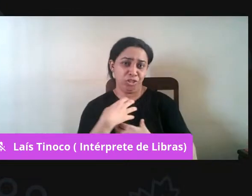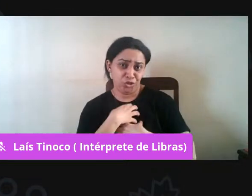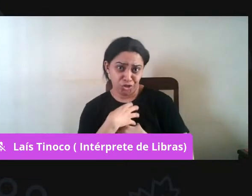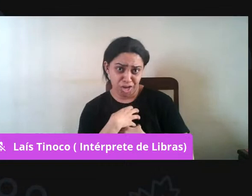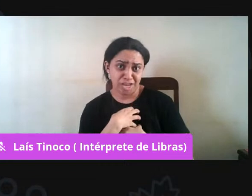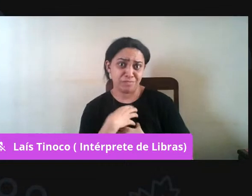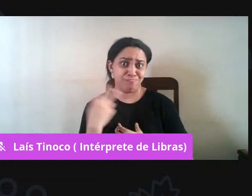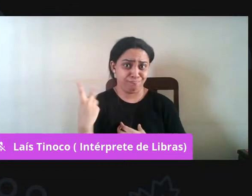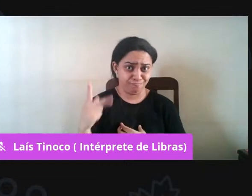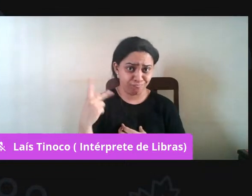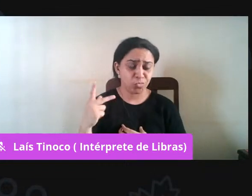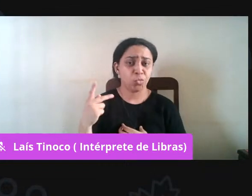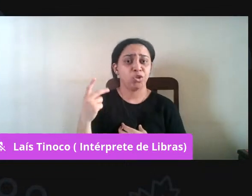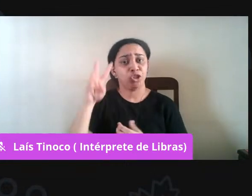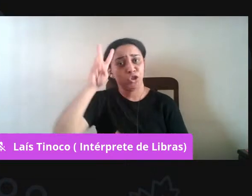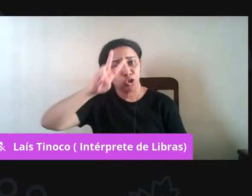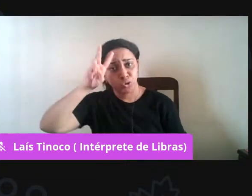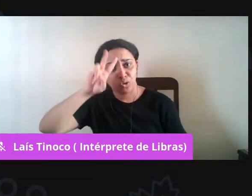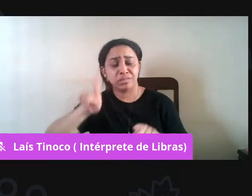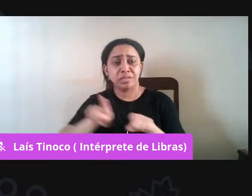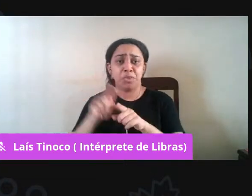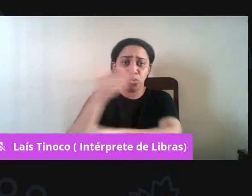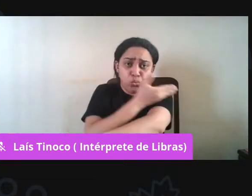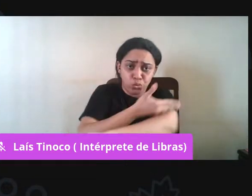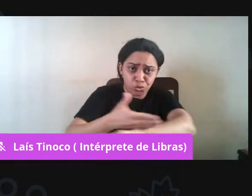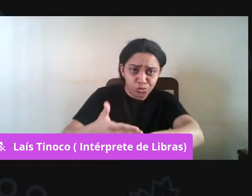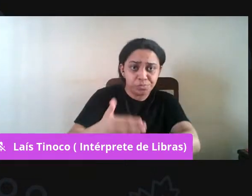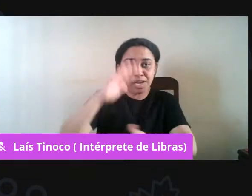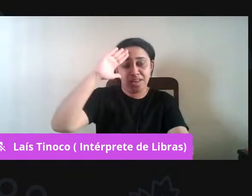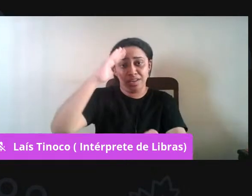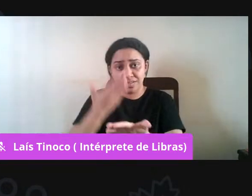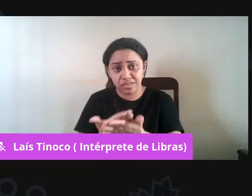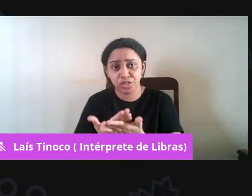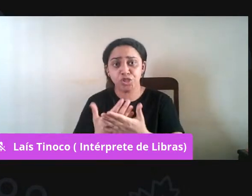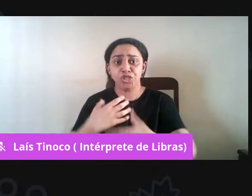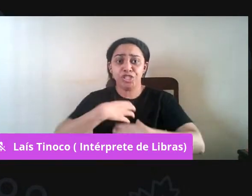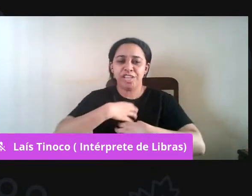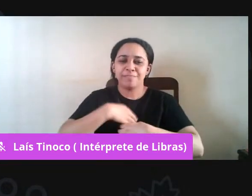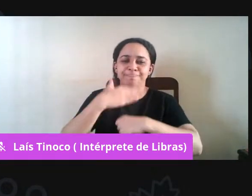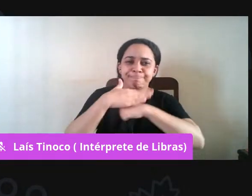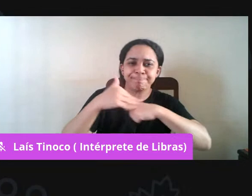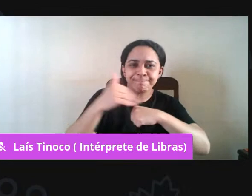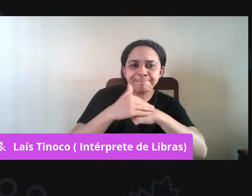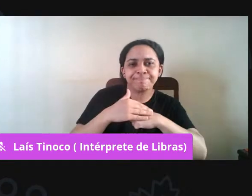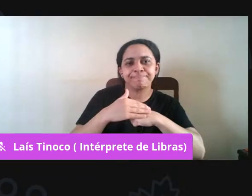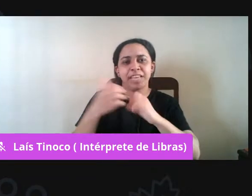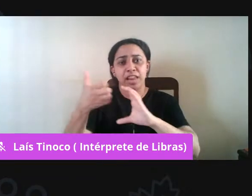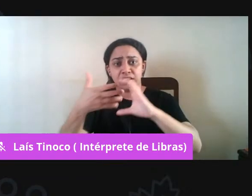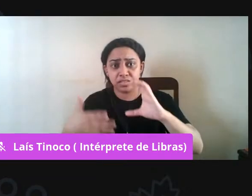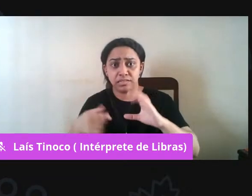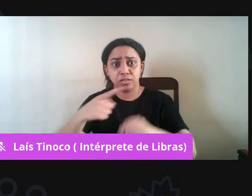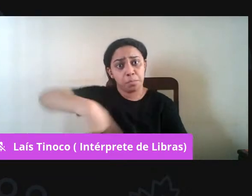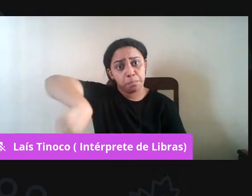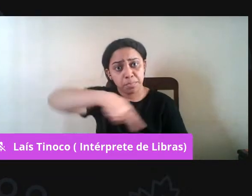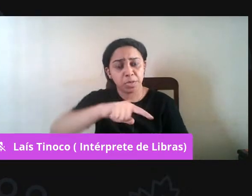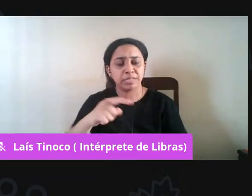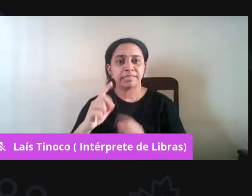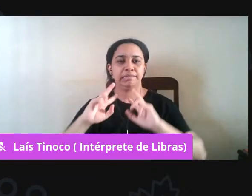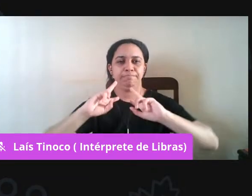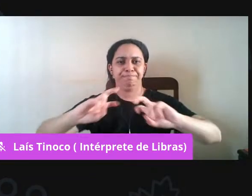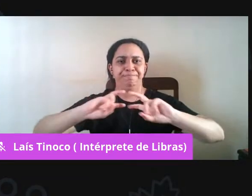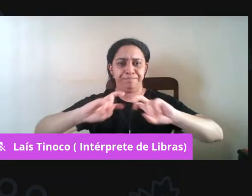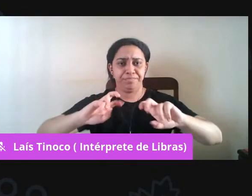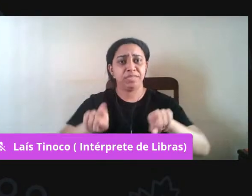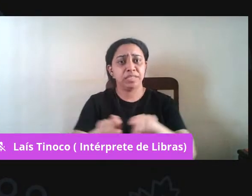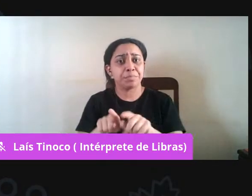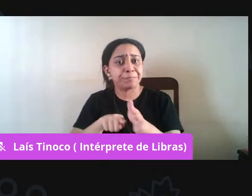história, seus costumes, crenças e estados afetivos, aos olhos de quem saiba reconhecê-las, a